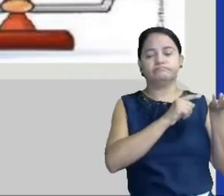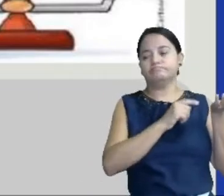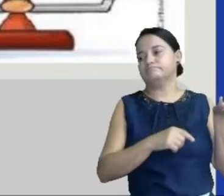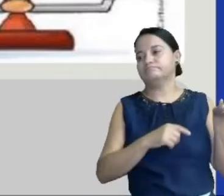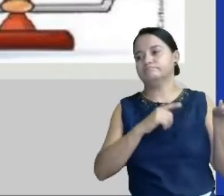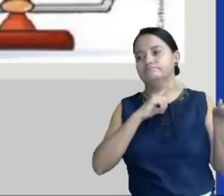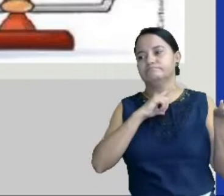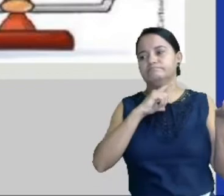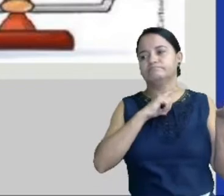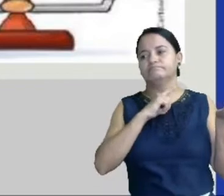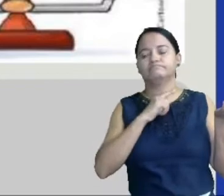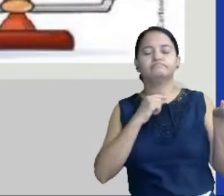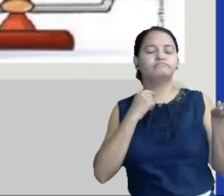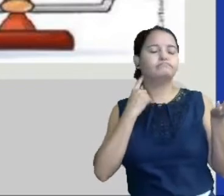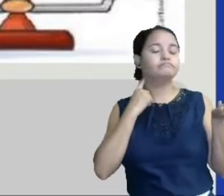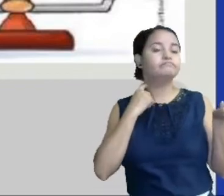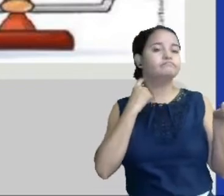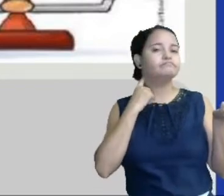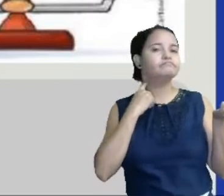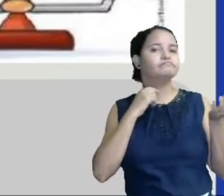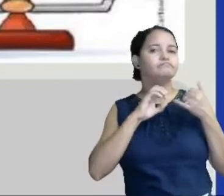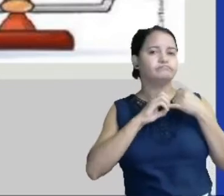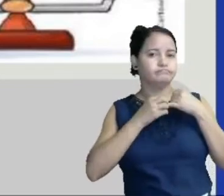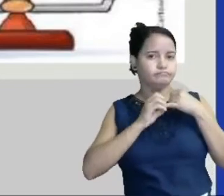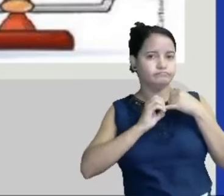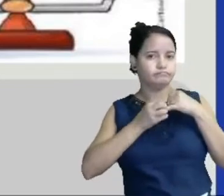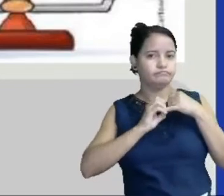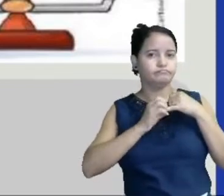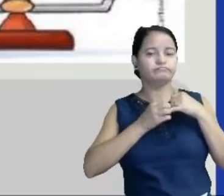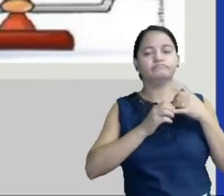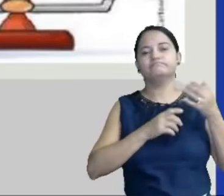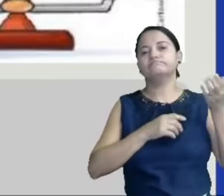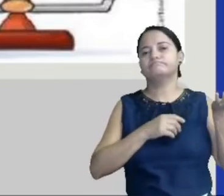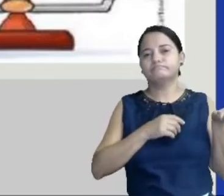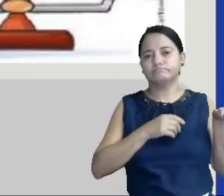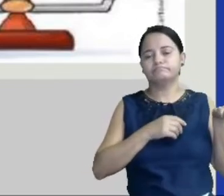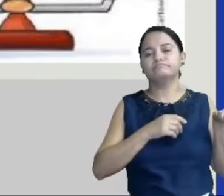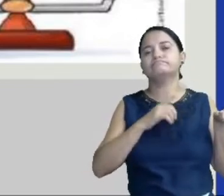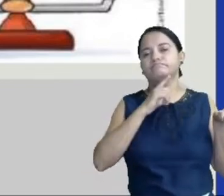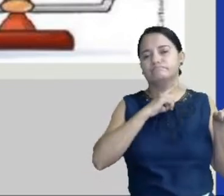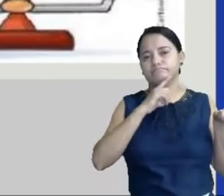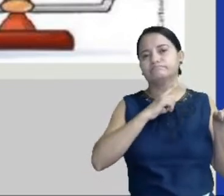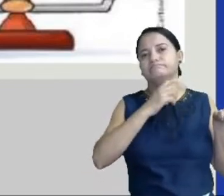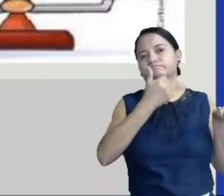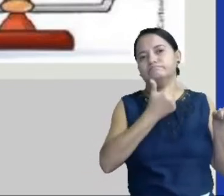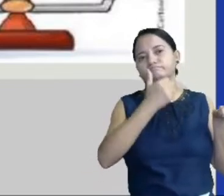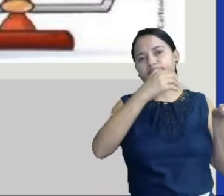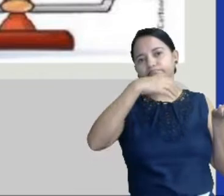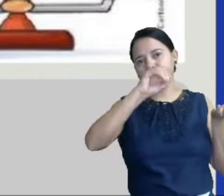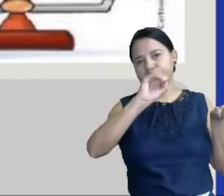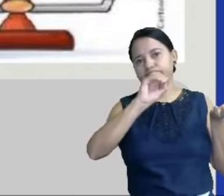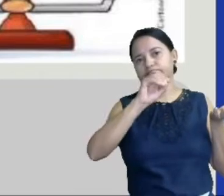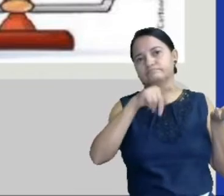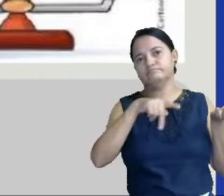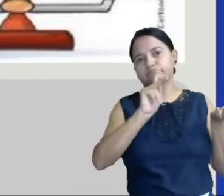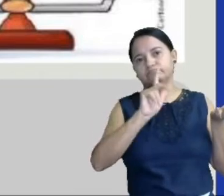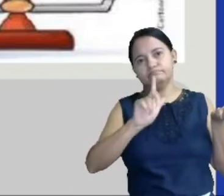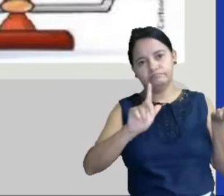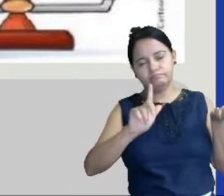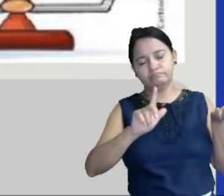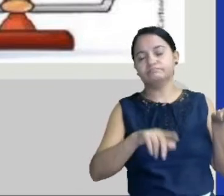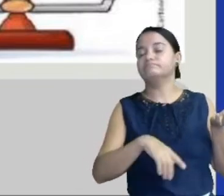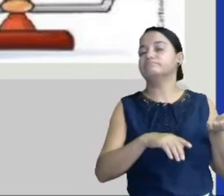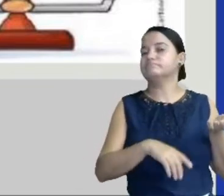tenho um pacote de vamos supor que seja um pacote de feijão e ele disse que esse pacote não sejam tem 10 quilos Então tá